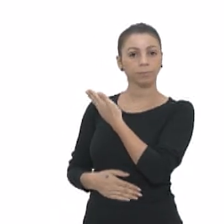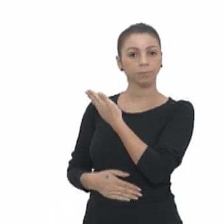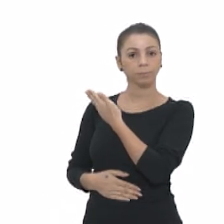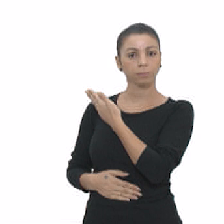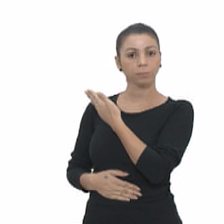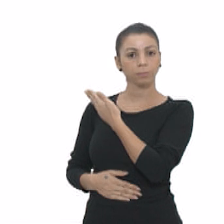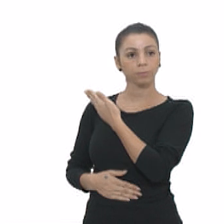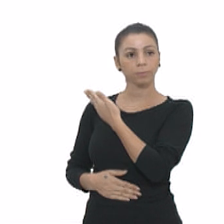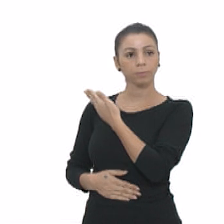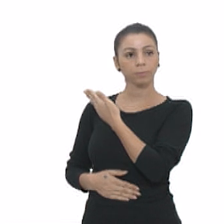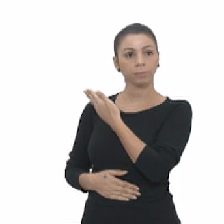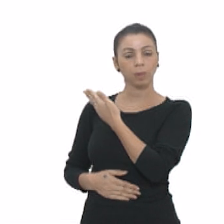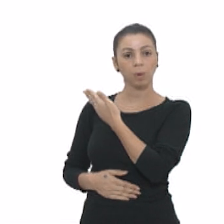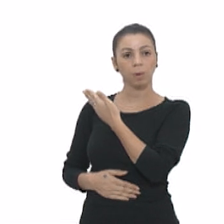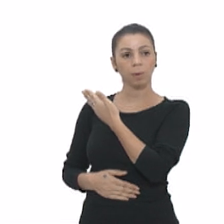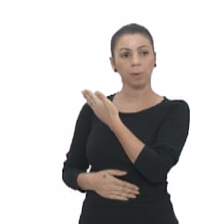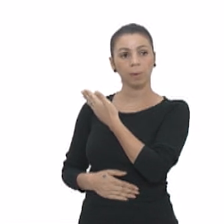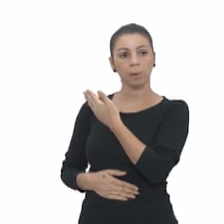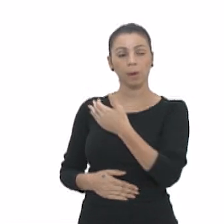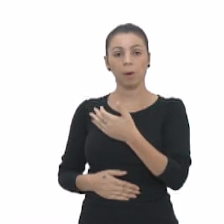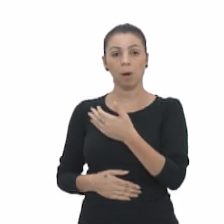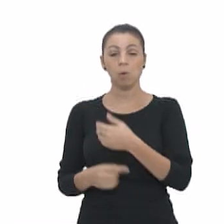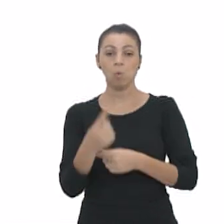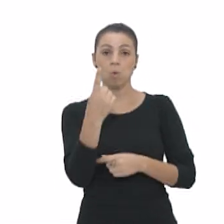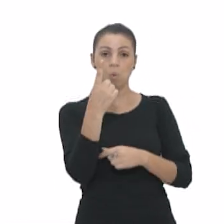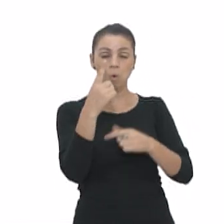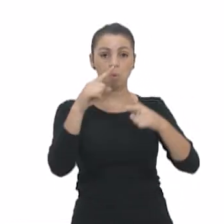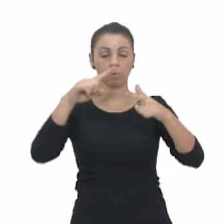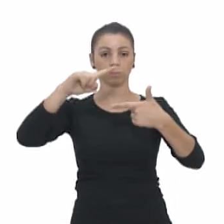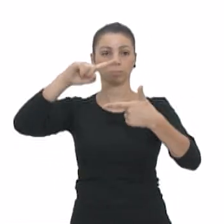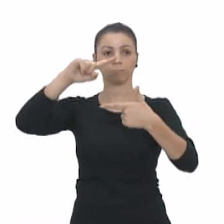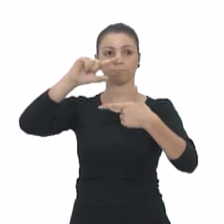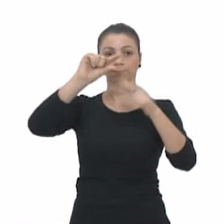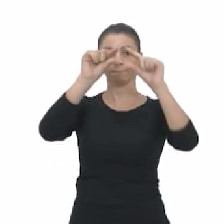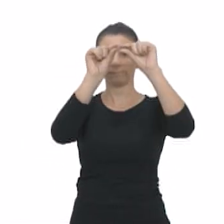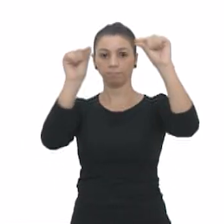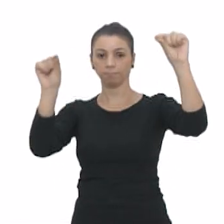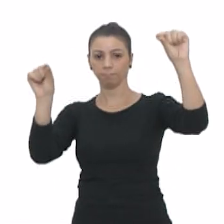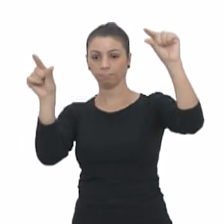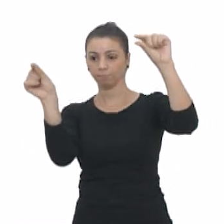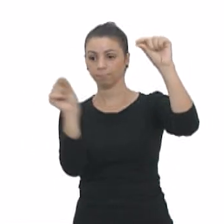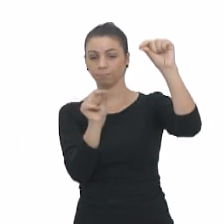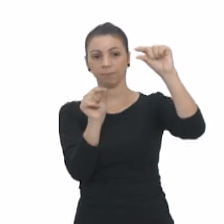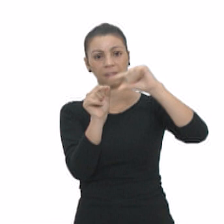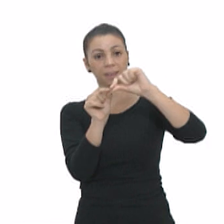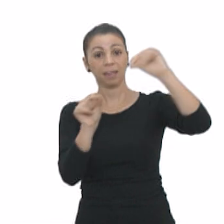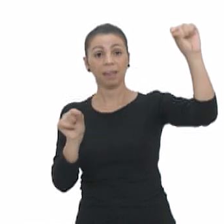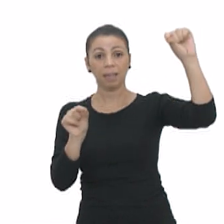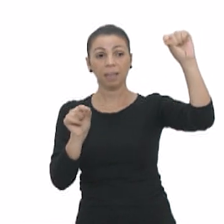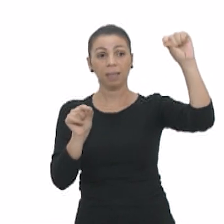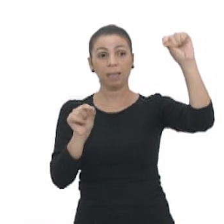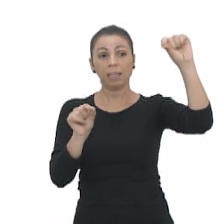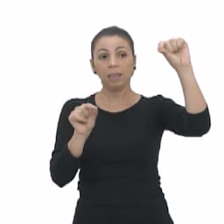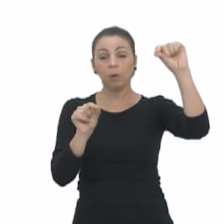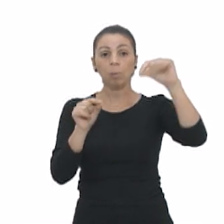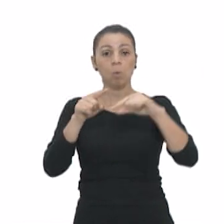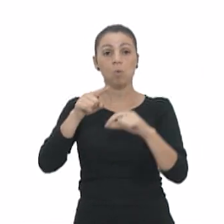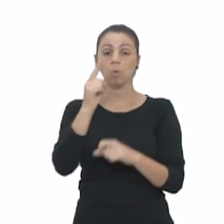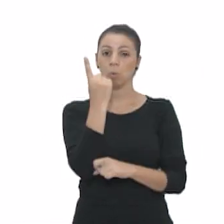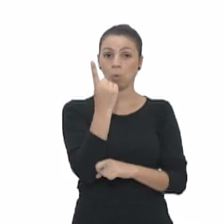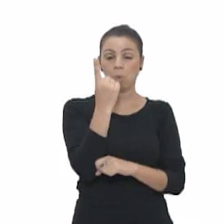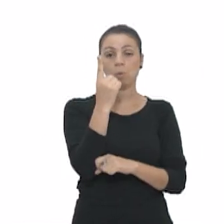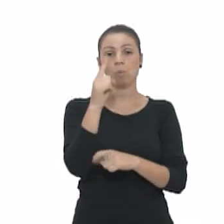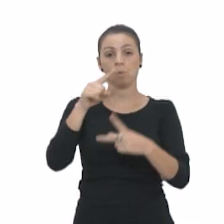obtusângulo e um deles é maior que 90 graus e menor que 180. Então, se